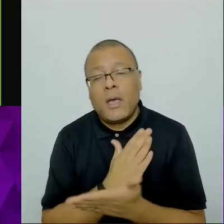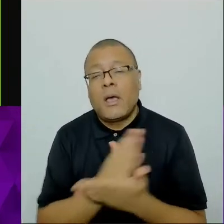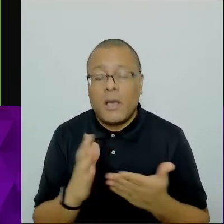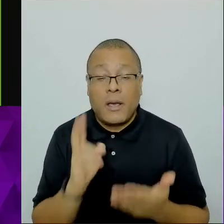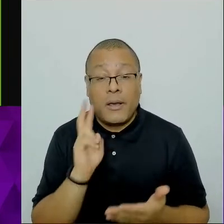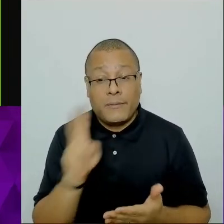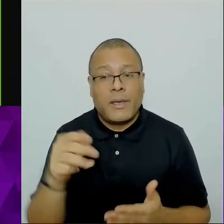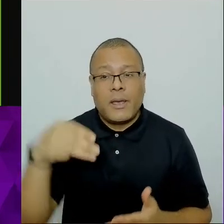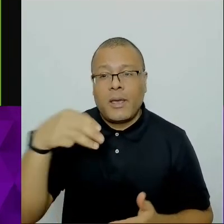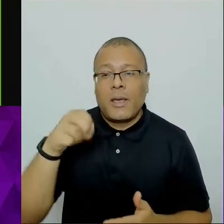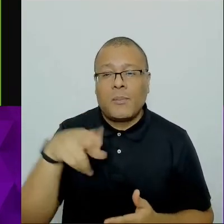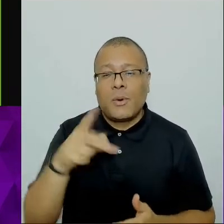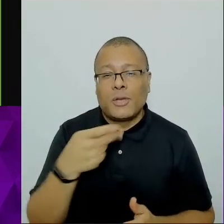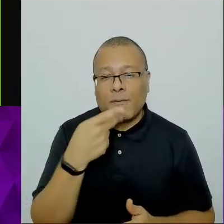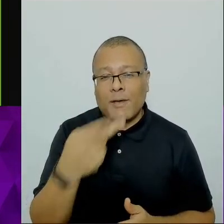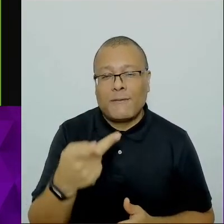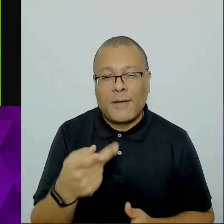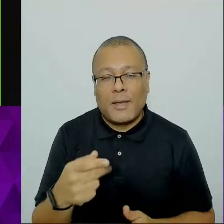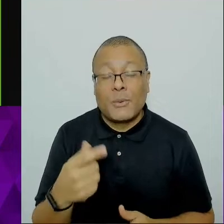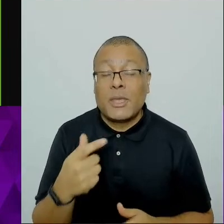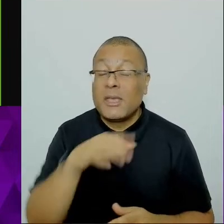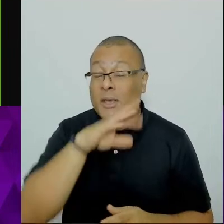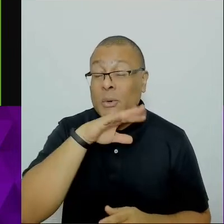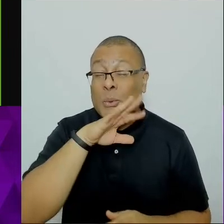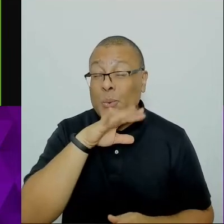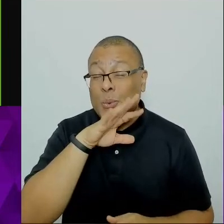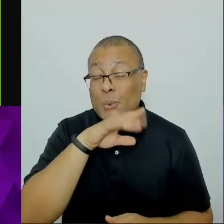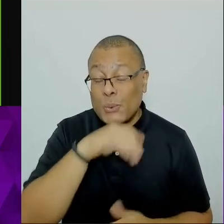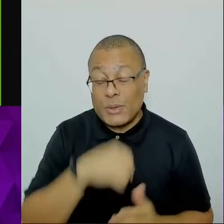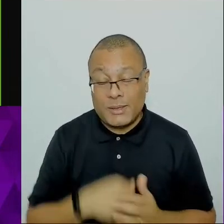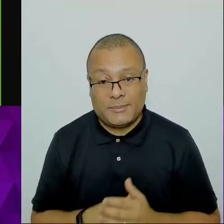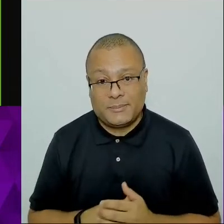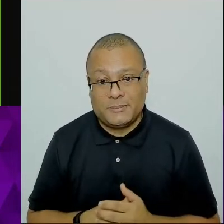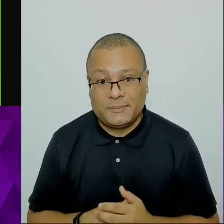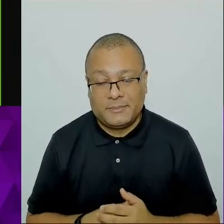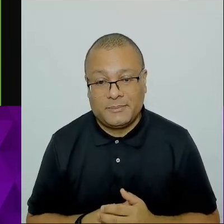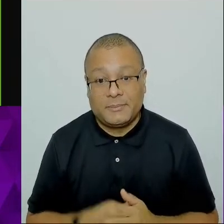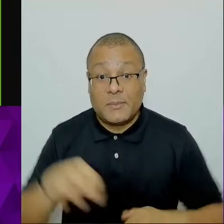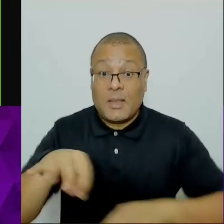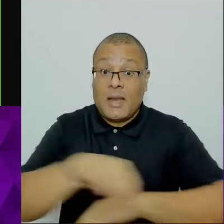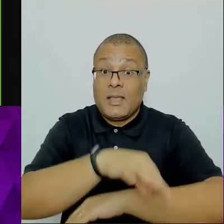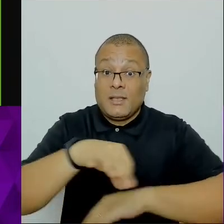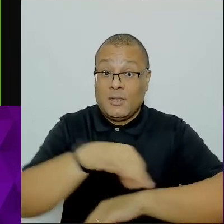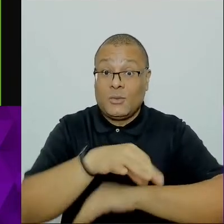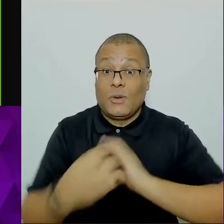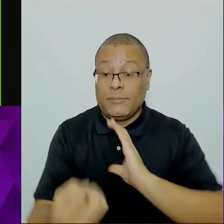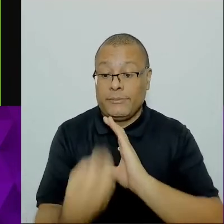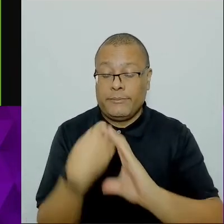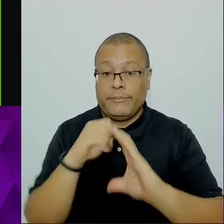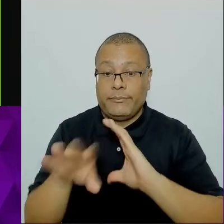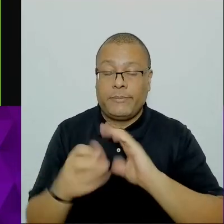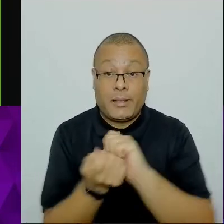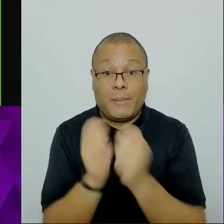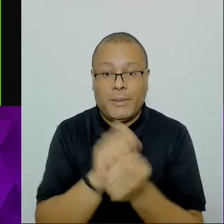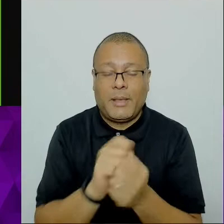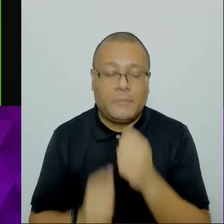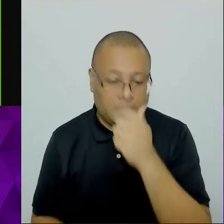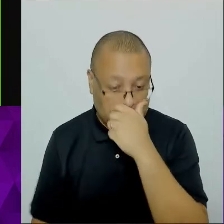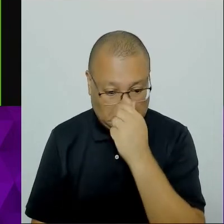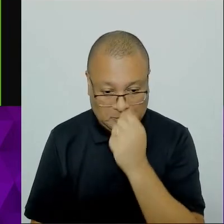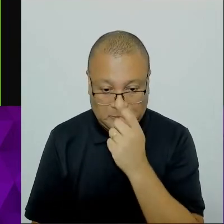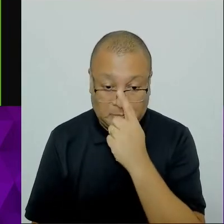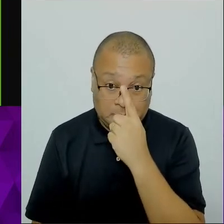Mônica falar aí sobre como que são os nossos contras aí da arquitetura hexagonal. Bora lá.